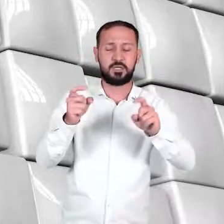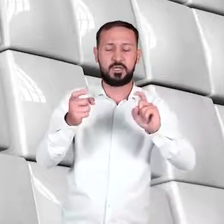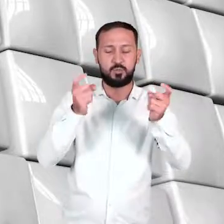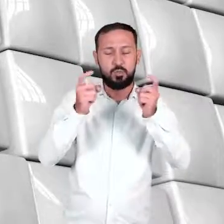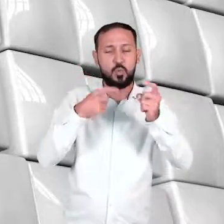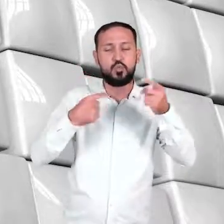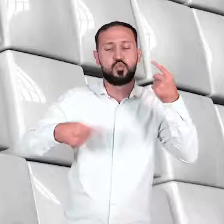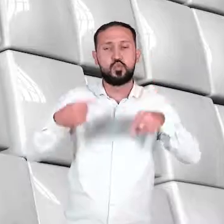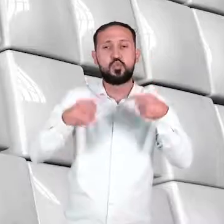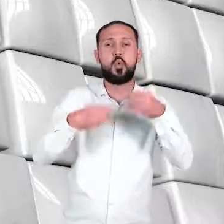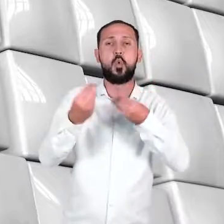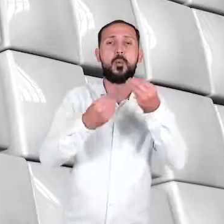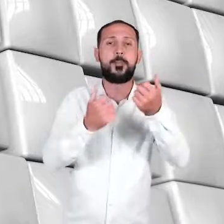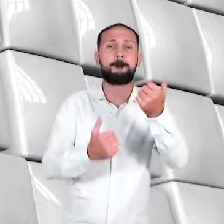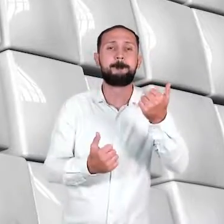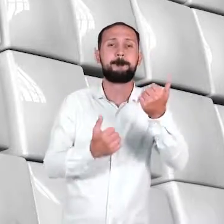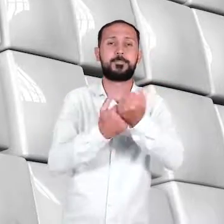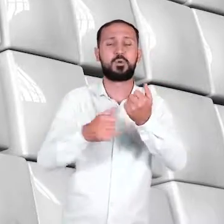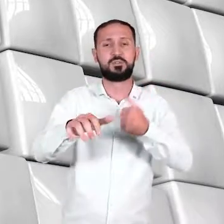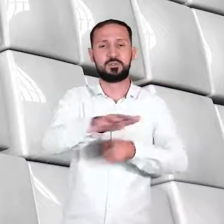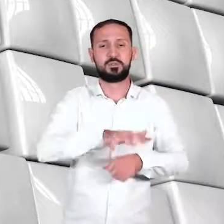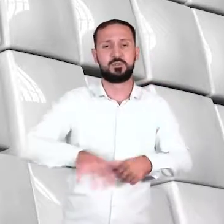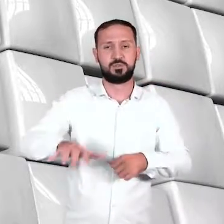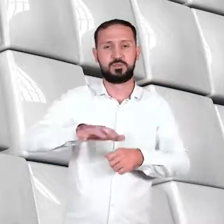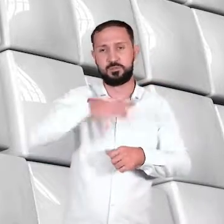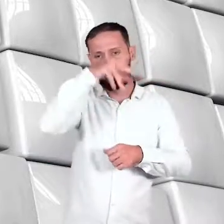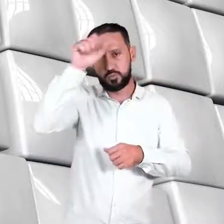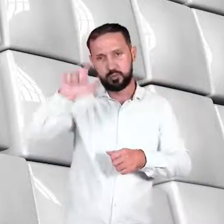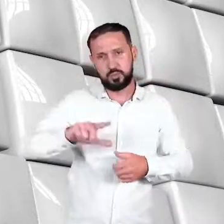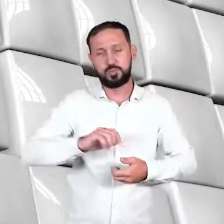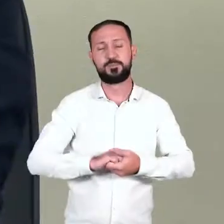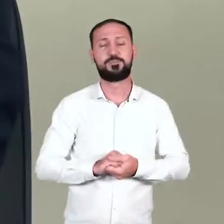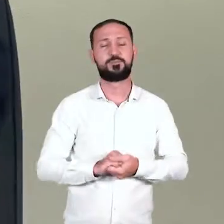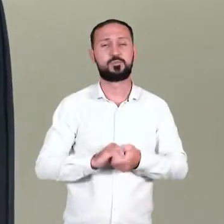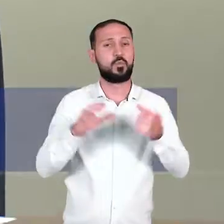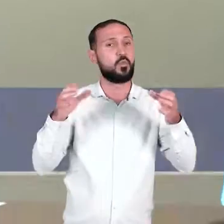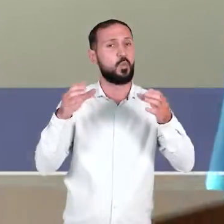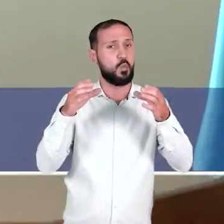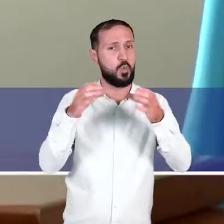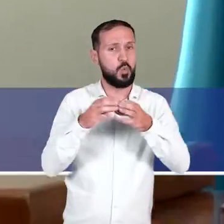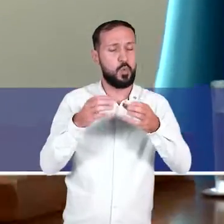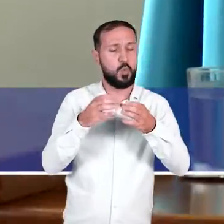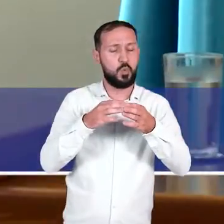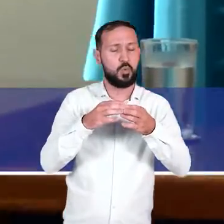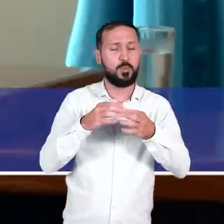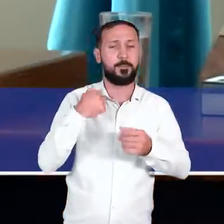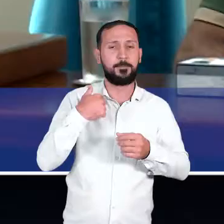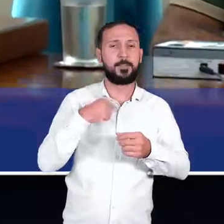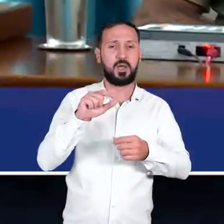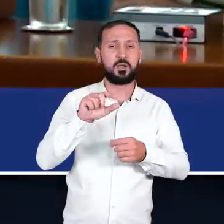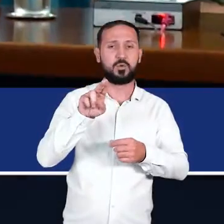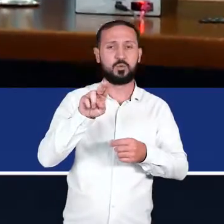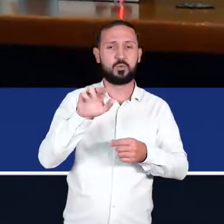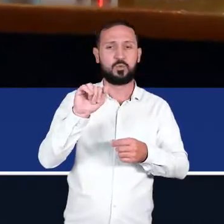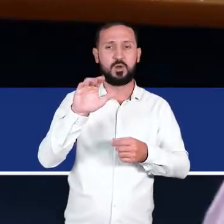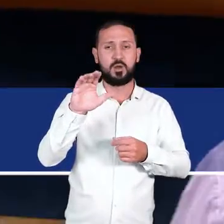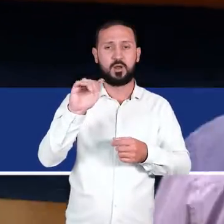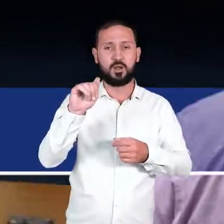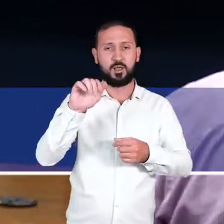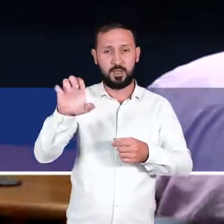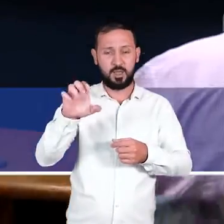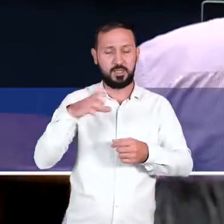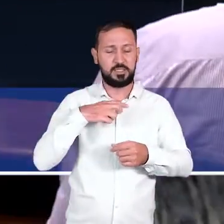discutir medidas de apoio a essas regiões de Mato Grosso do Sul. A Frente Parlamentar para o Desenvolvimento das Unidades